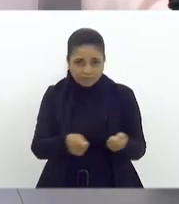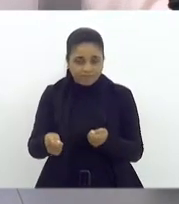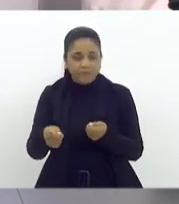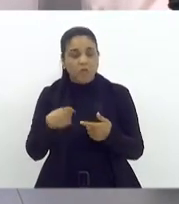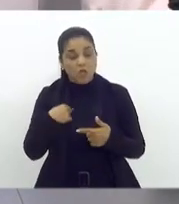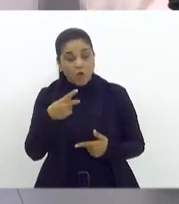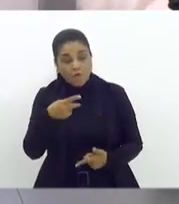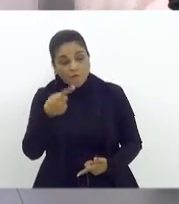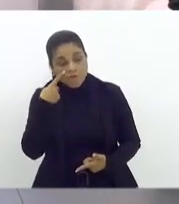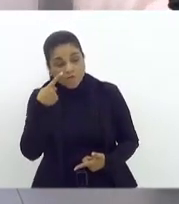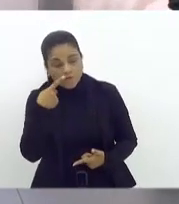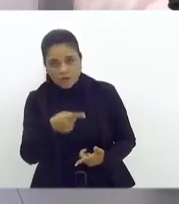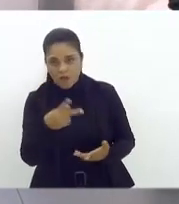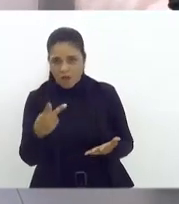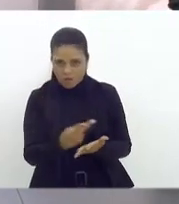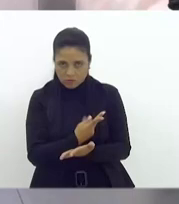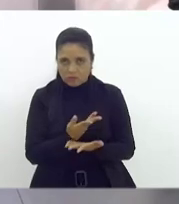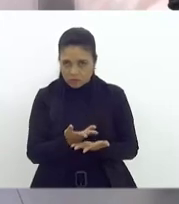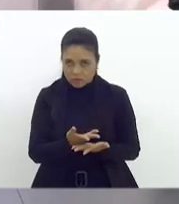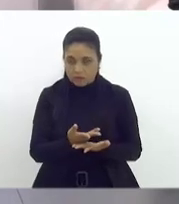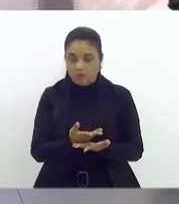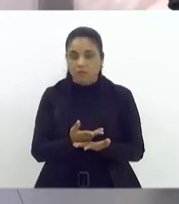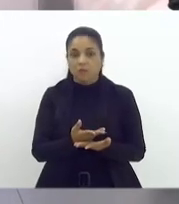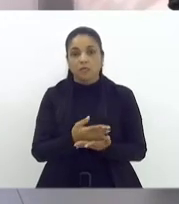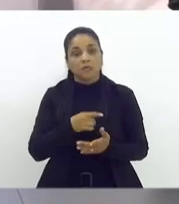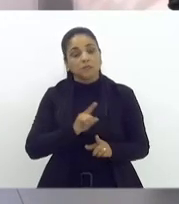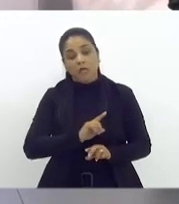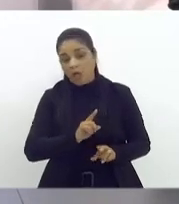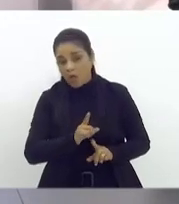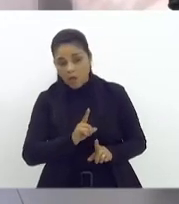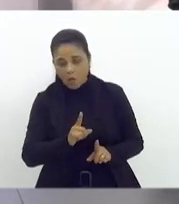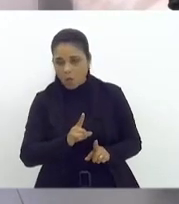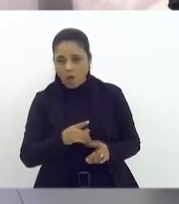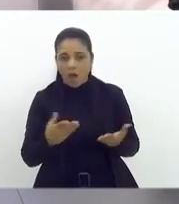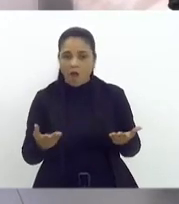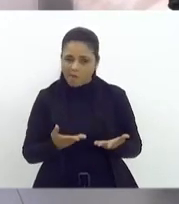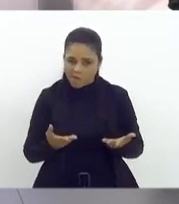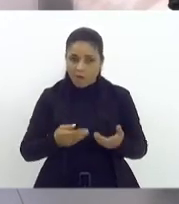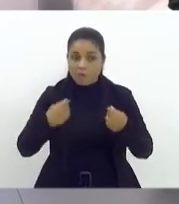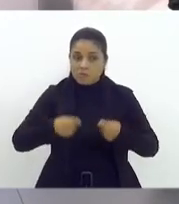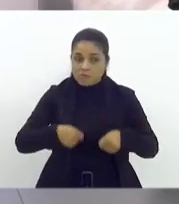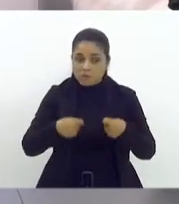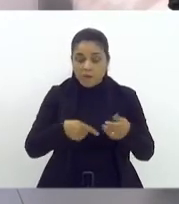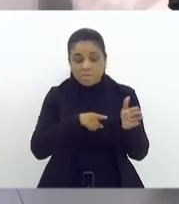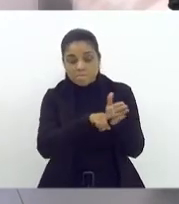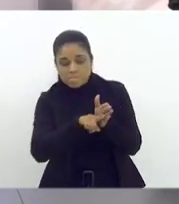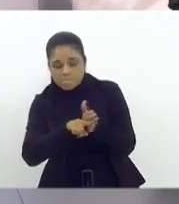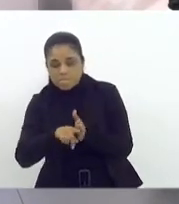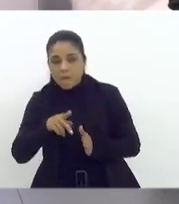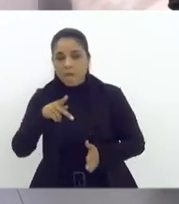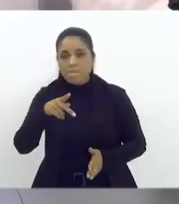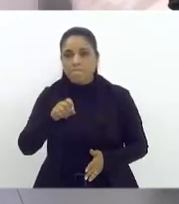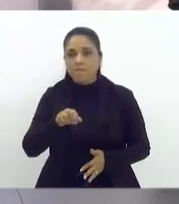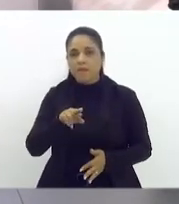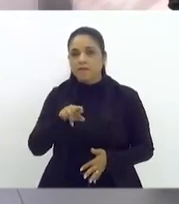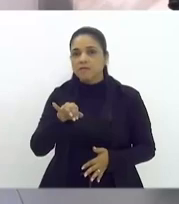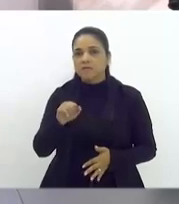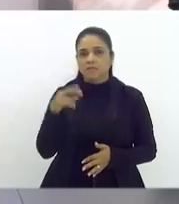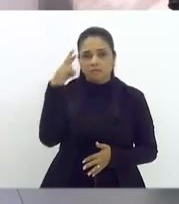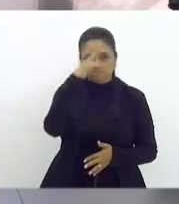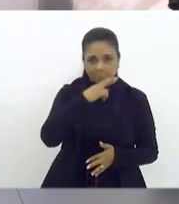isso acontecendo Então ali a gente falava não agora a gente precisa de uma perícia no local e